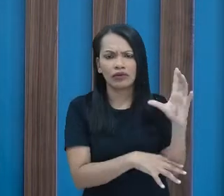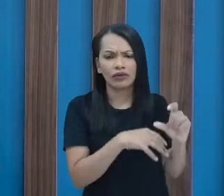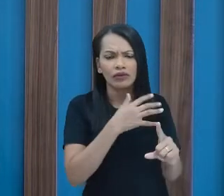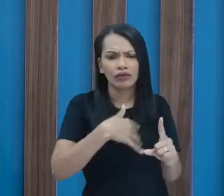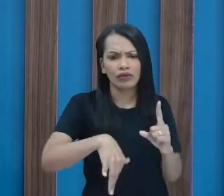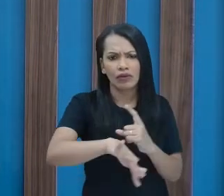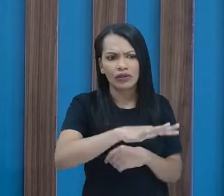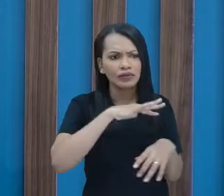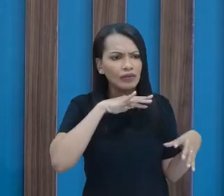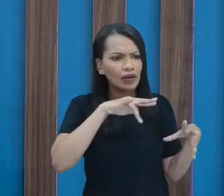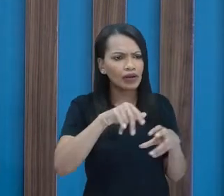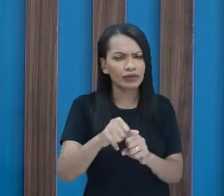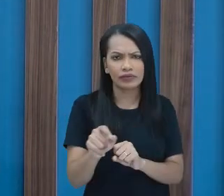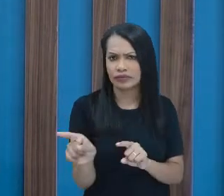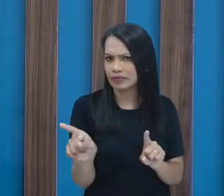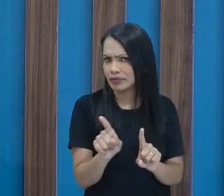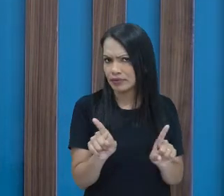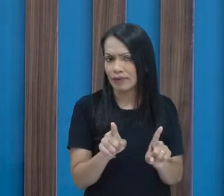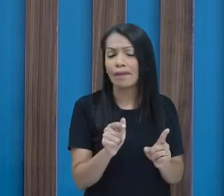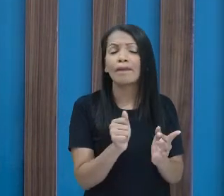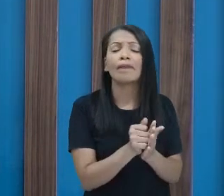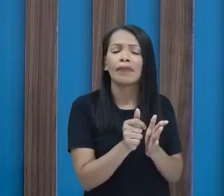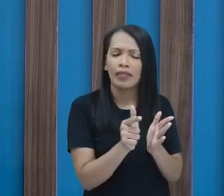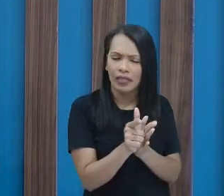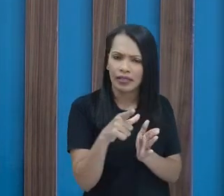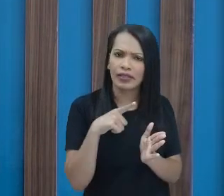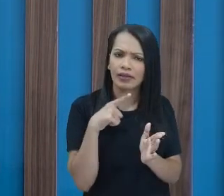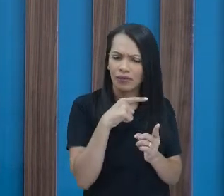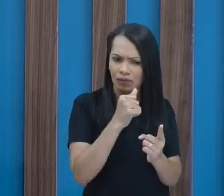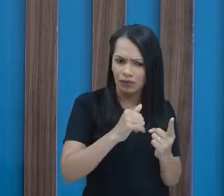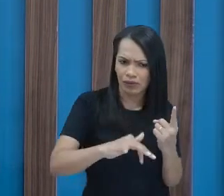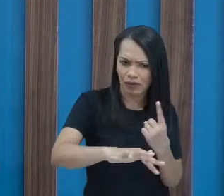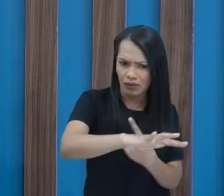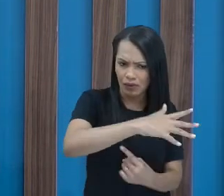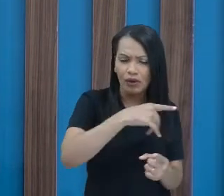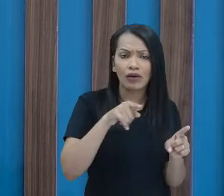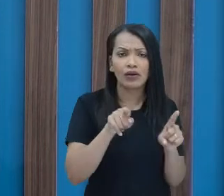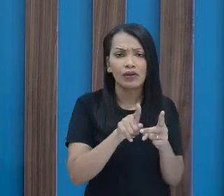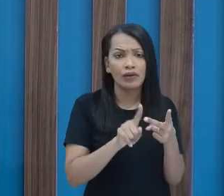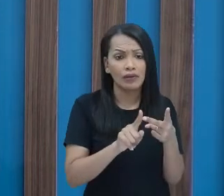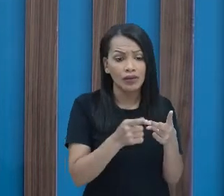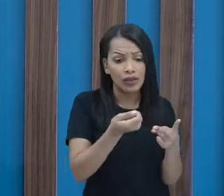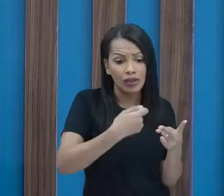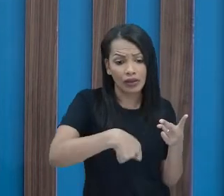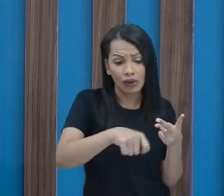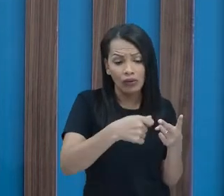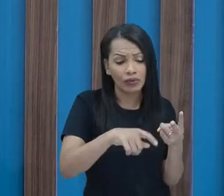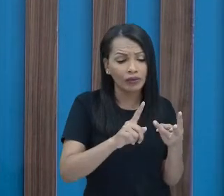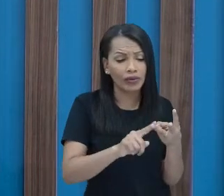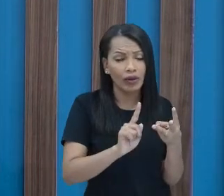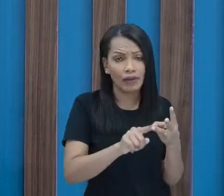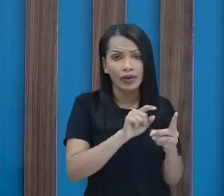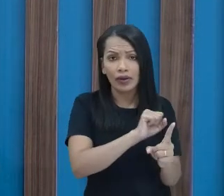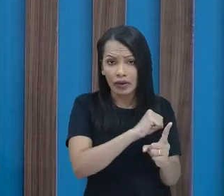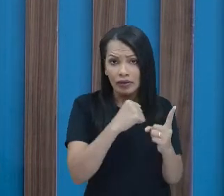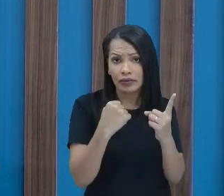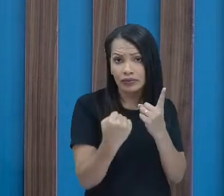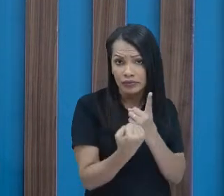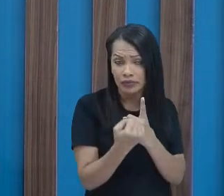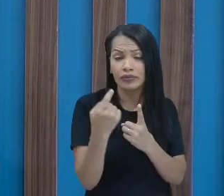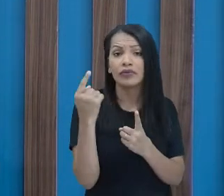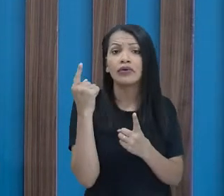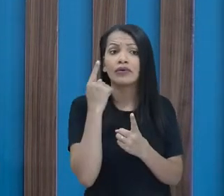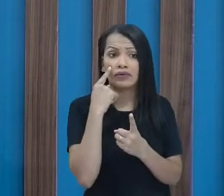não. A Agenda 21 engloba tanto a questão ambiental, como econômica e também as questões sociais. Aí é que